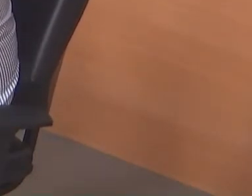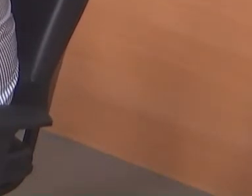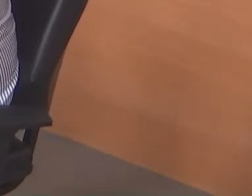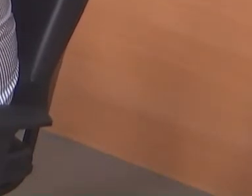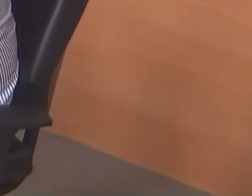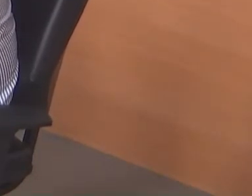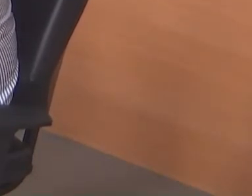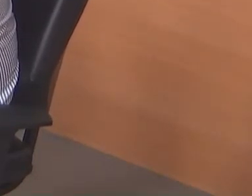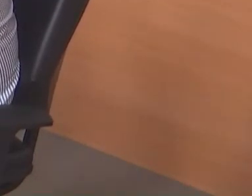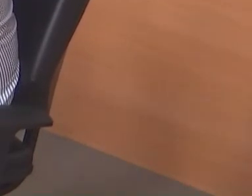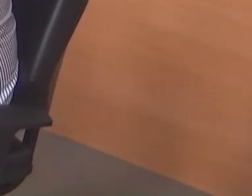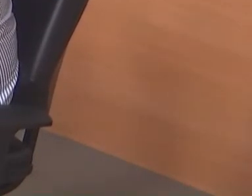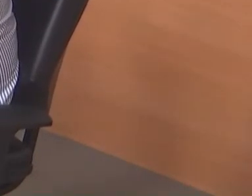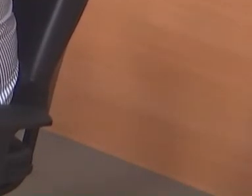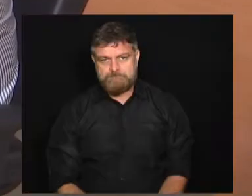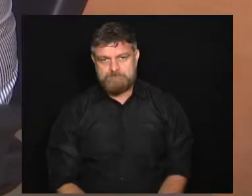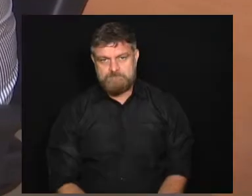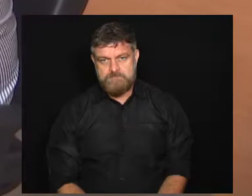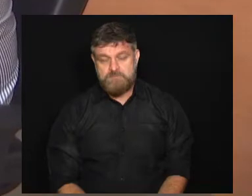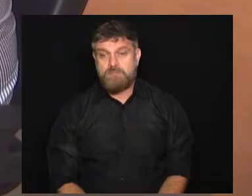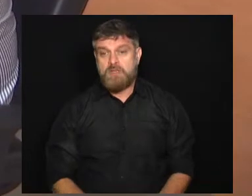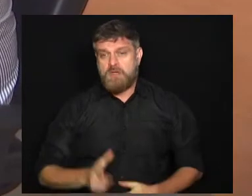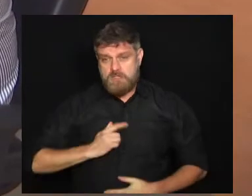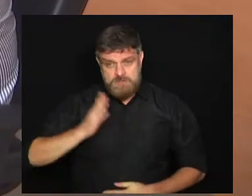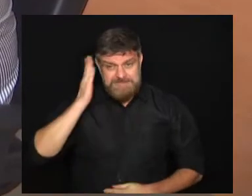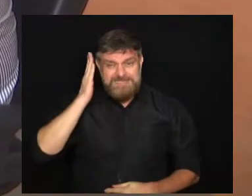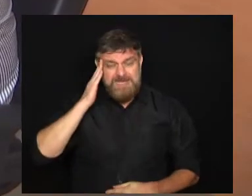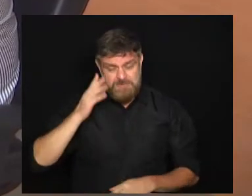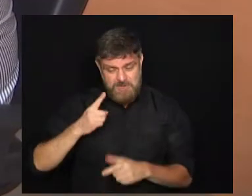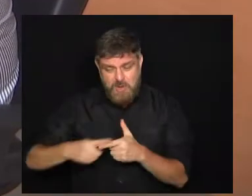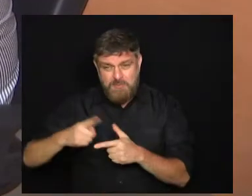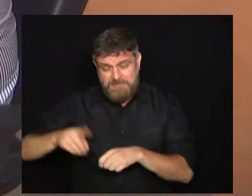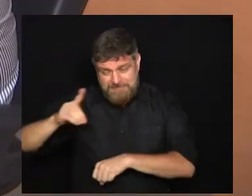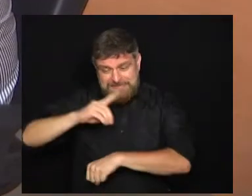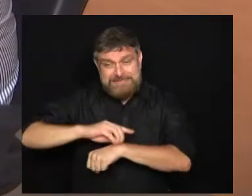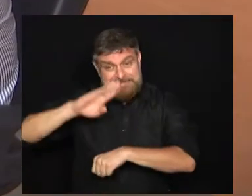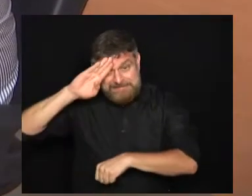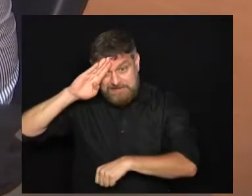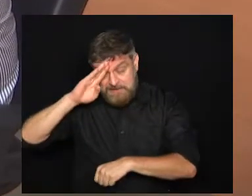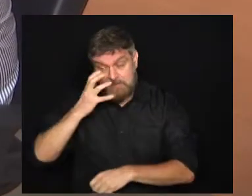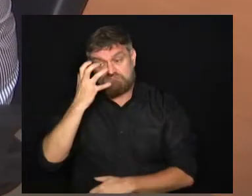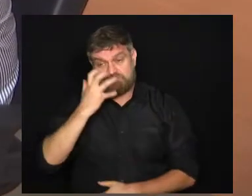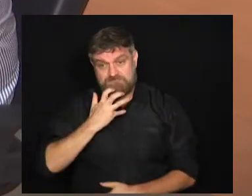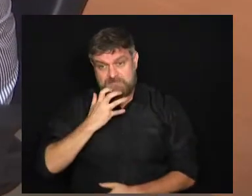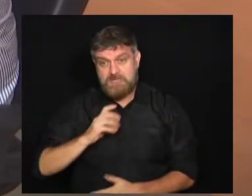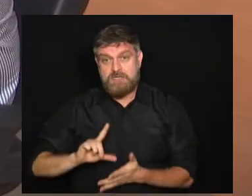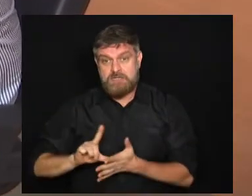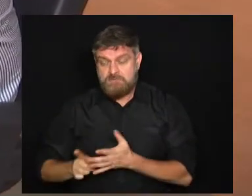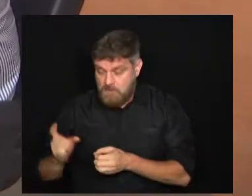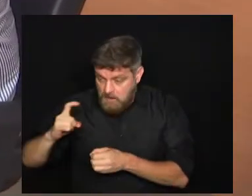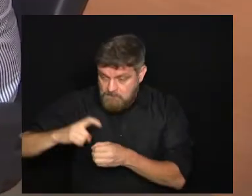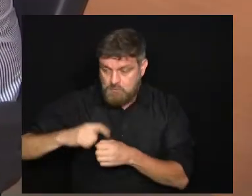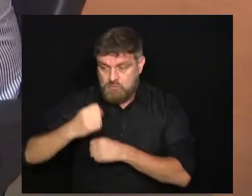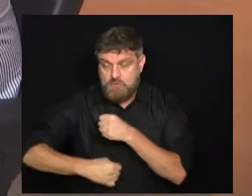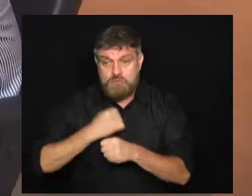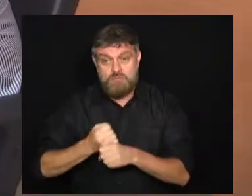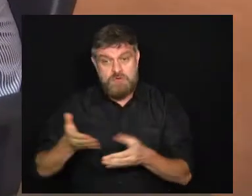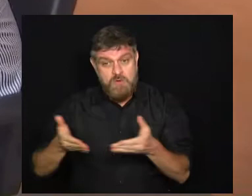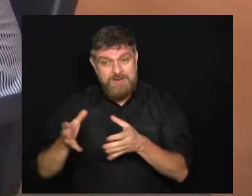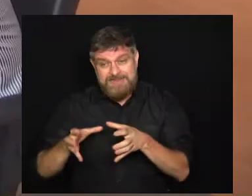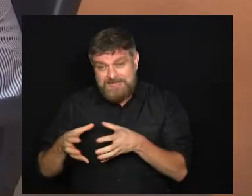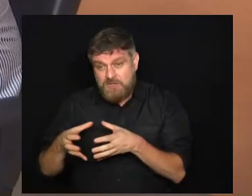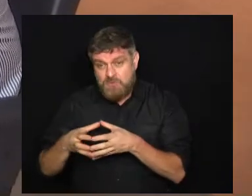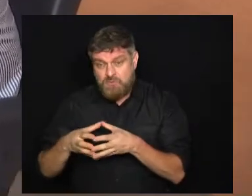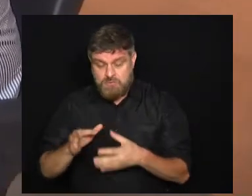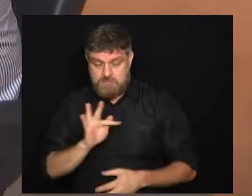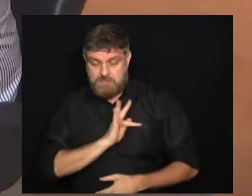radar de que a situação é grave. Foi alertado logo no começo do final do ano passado, depois reativado agora no começo do ano. A gente tem um grupo técnico